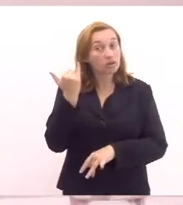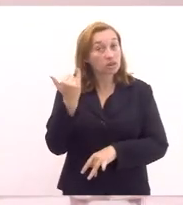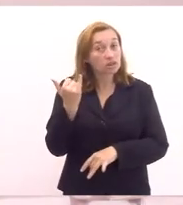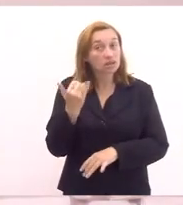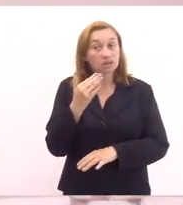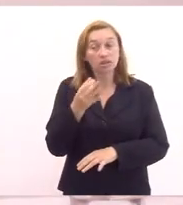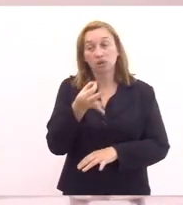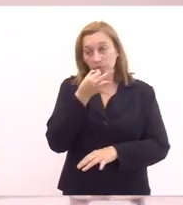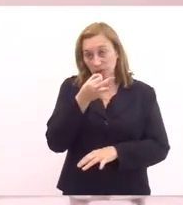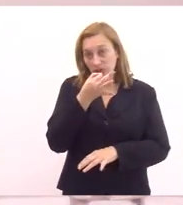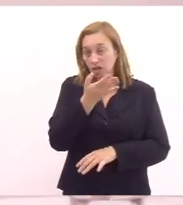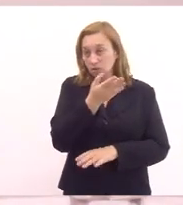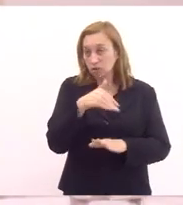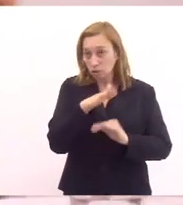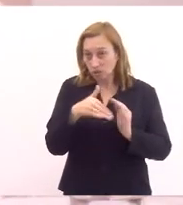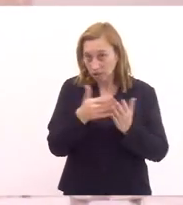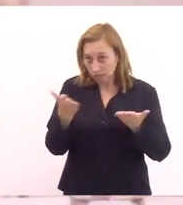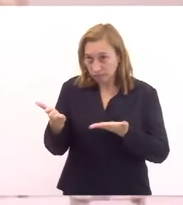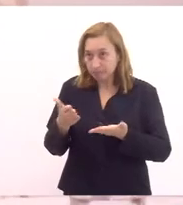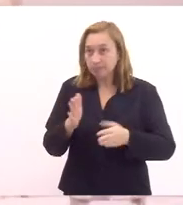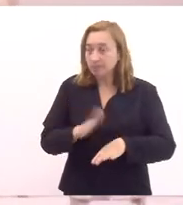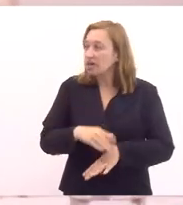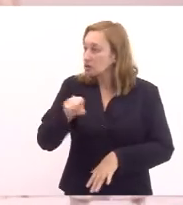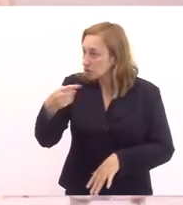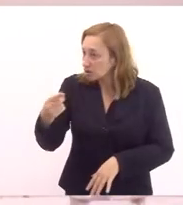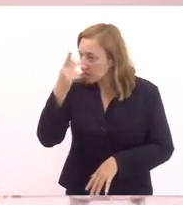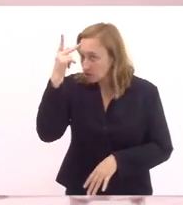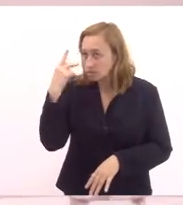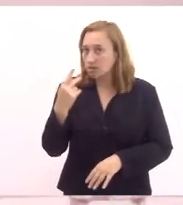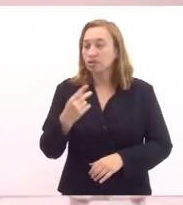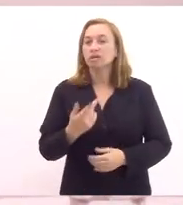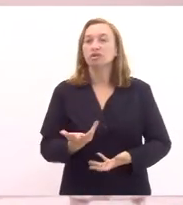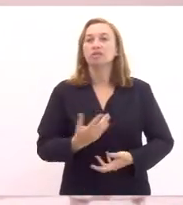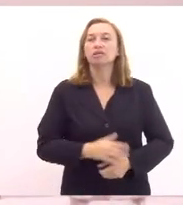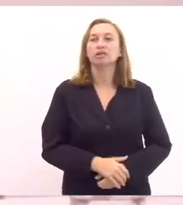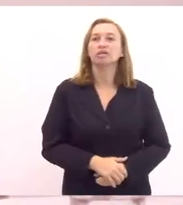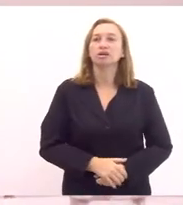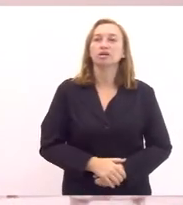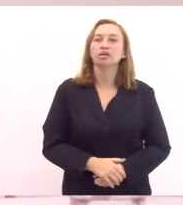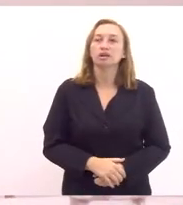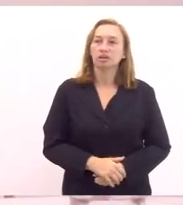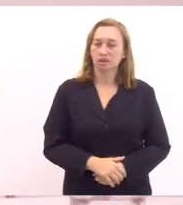dessas sugestões seguramente todas mas alguém por favor e